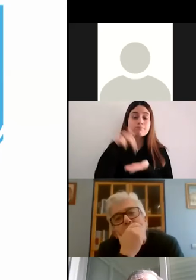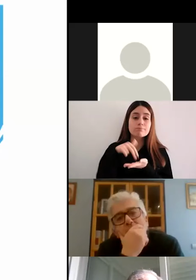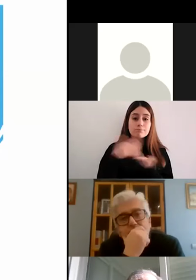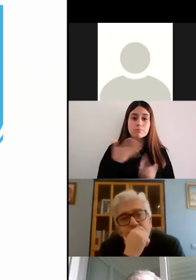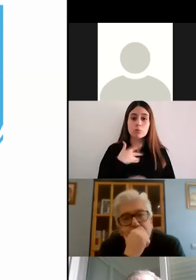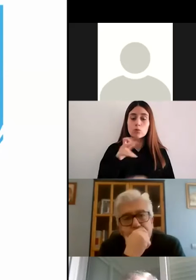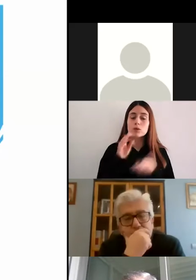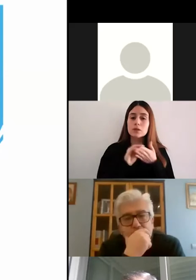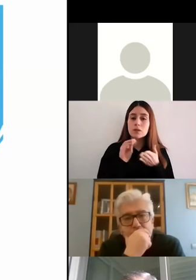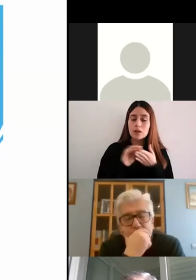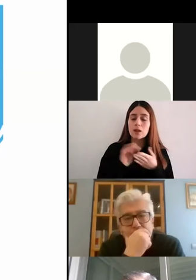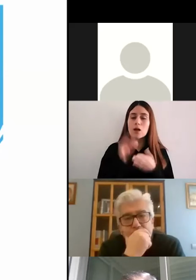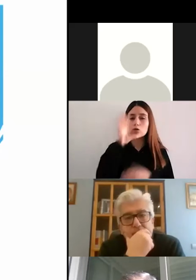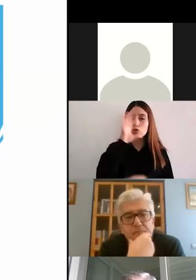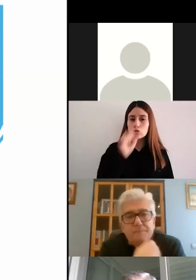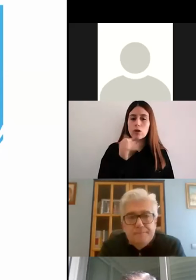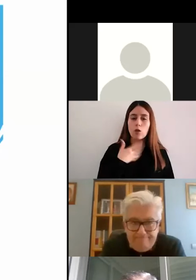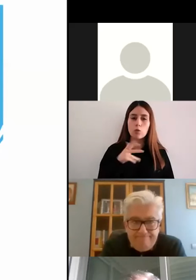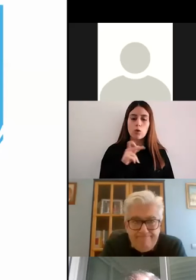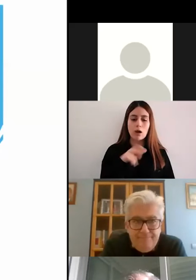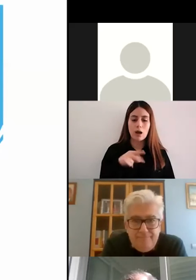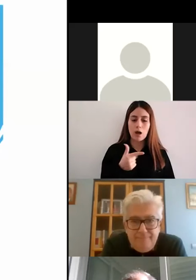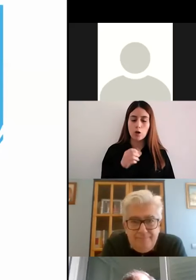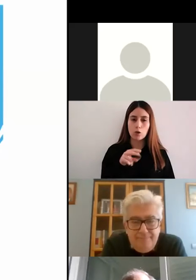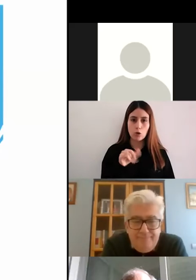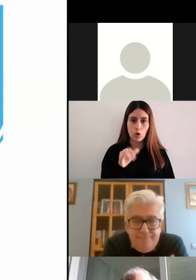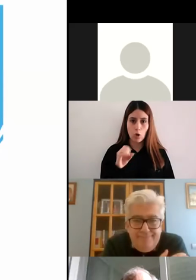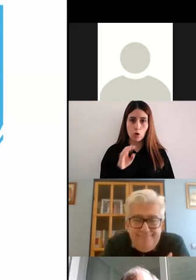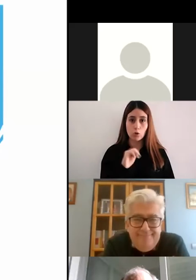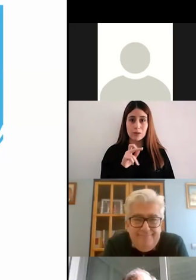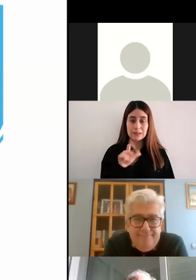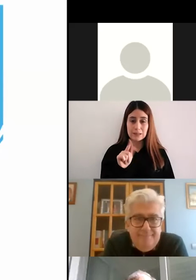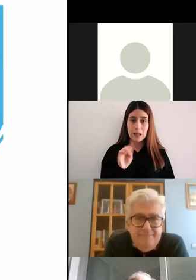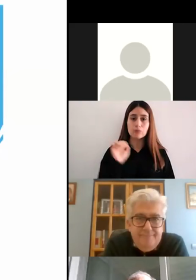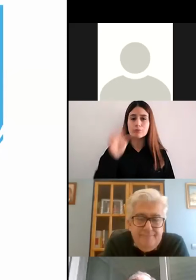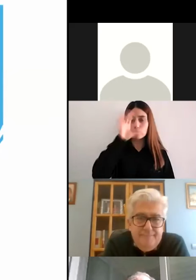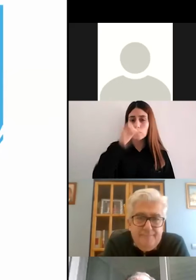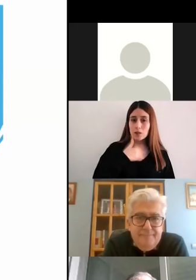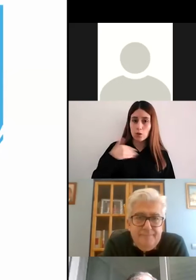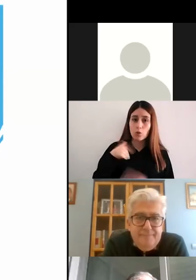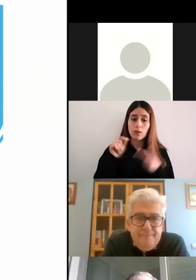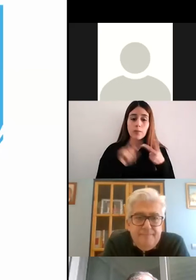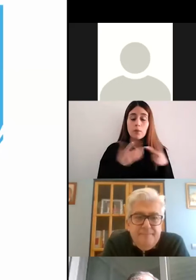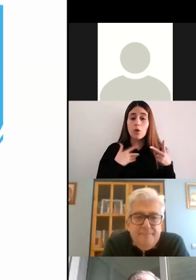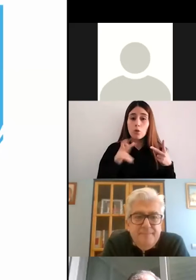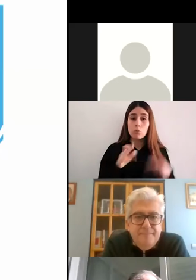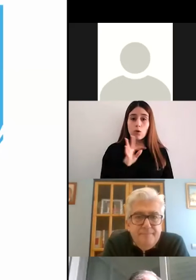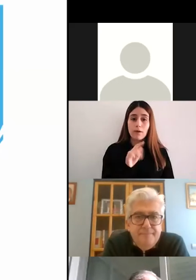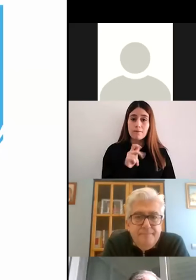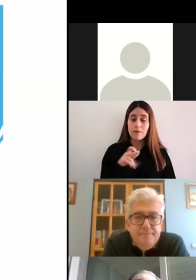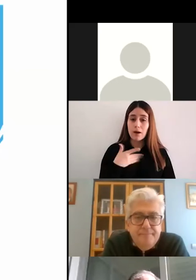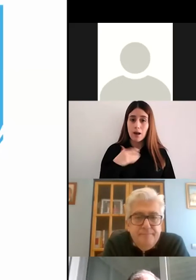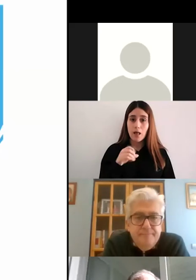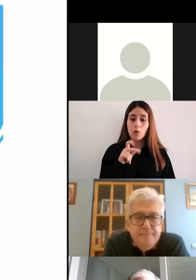Sr. Secretário de Estado, Dr. António Salles, por parte do Ministério da Saúde, do Dr. Fernando Almeida, Presidente do Instituto Ricardo